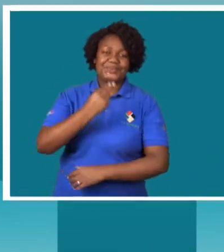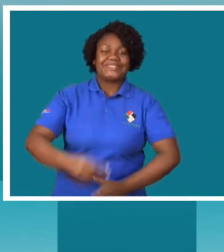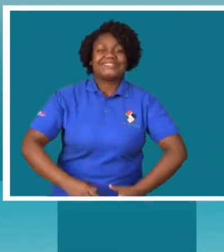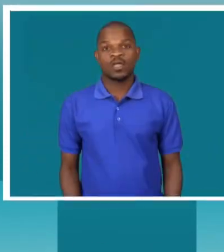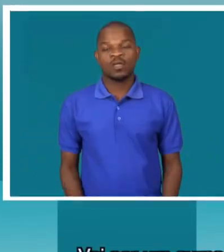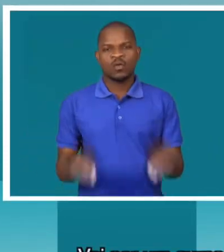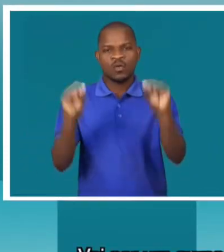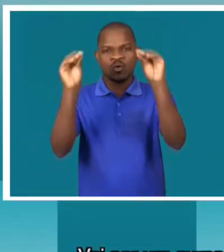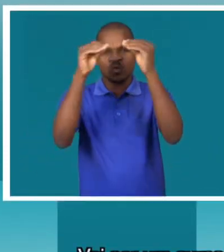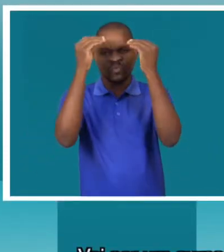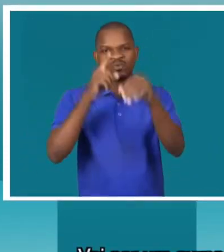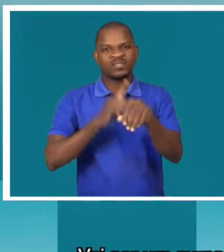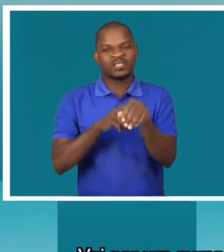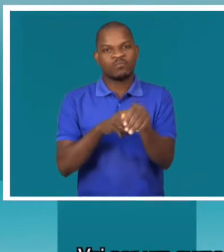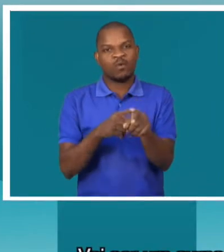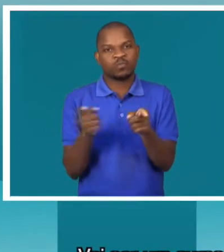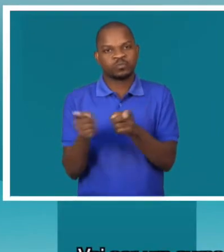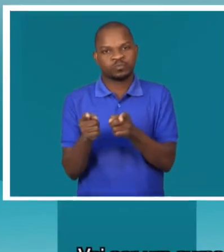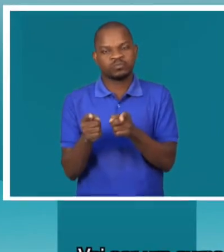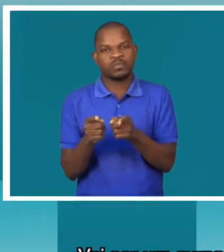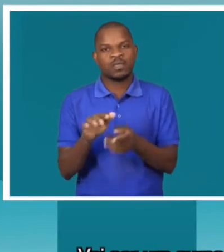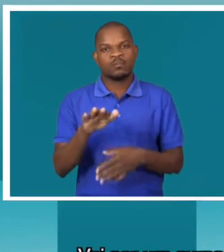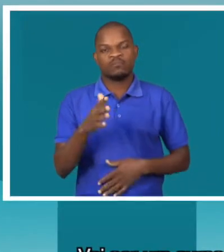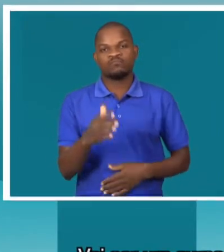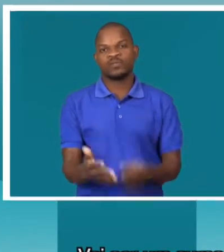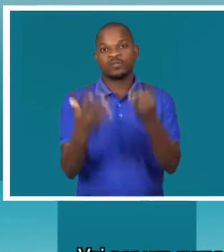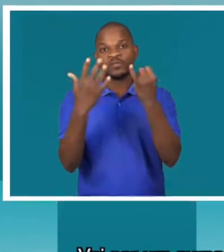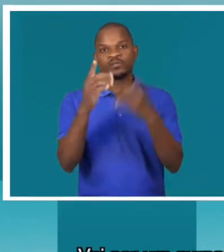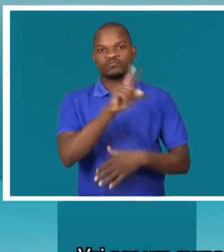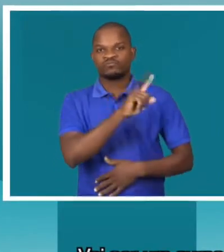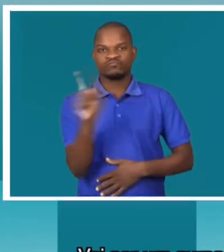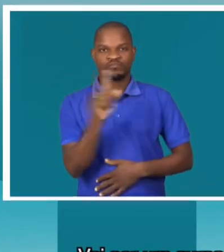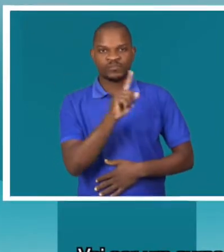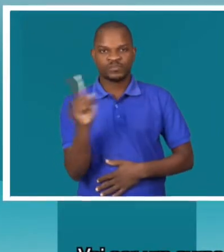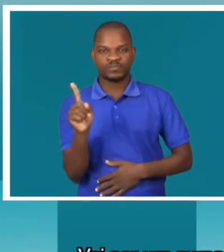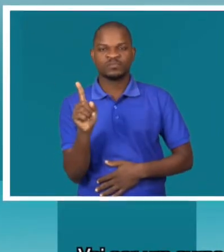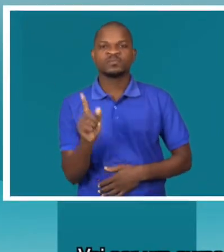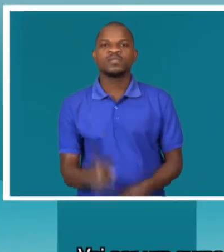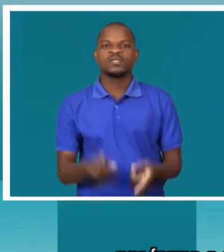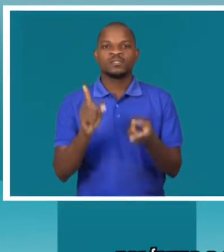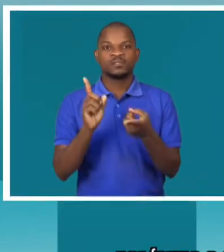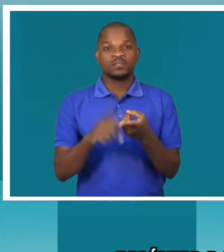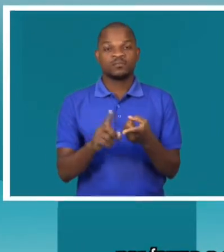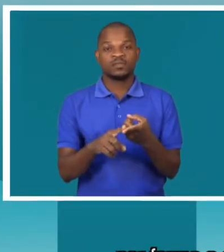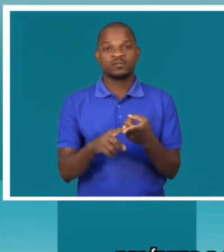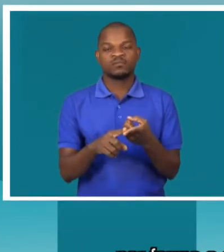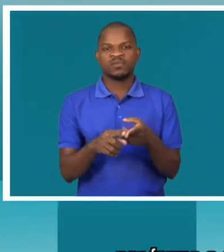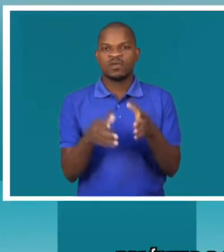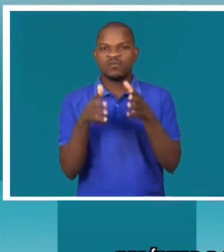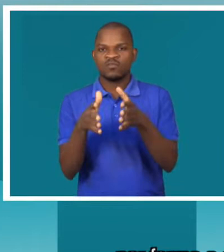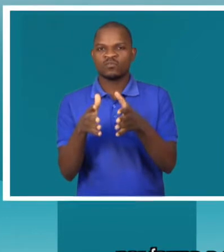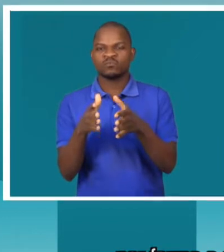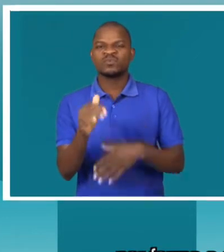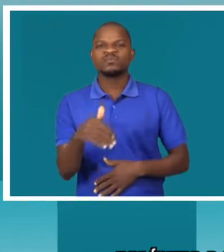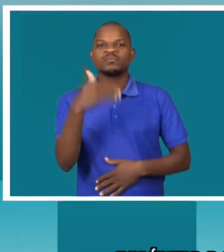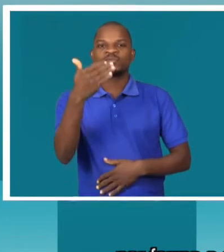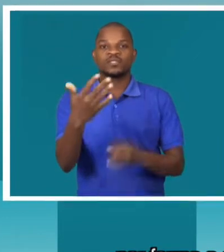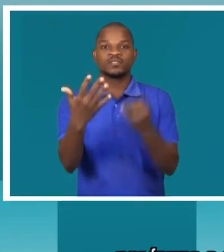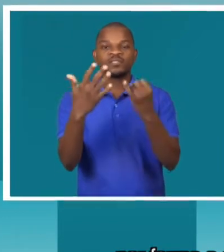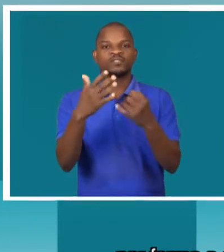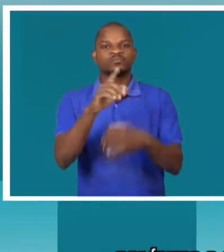públicos. Vai ser um curso de curta duração, vai durar cerca de seis meses, de forma que